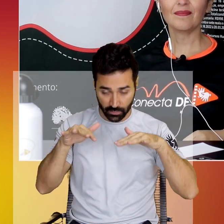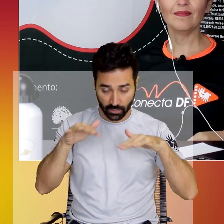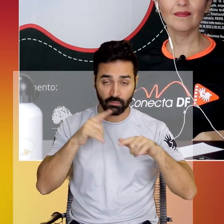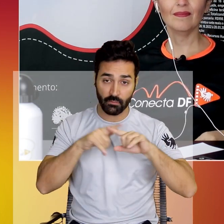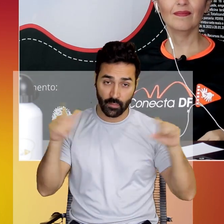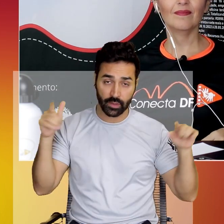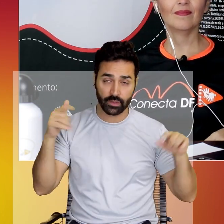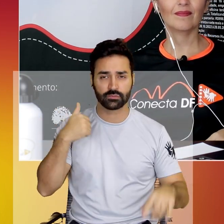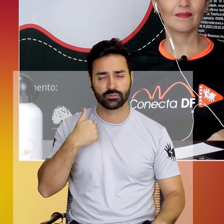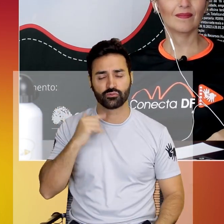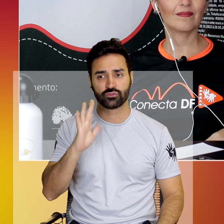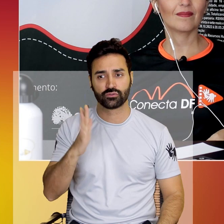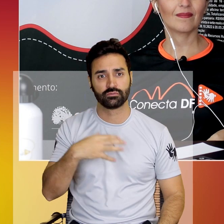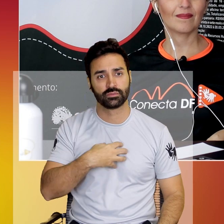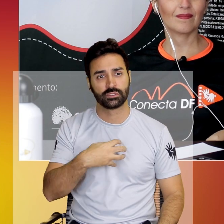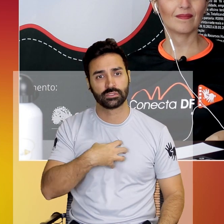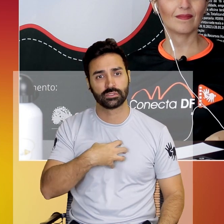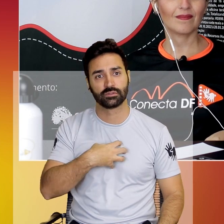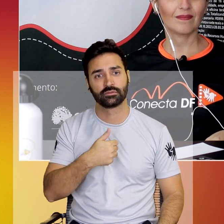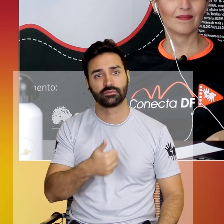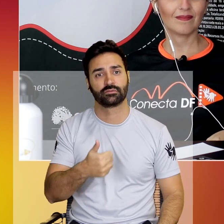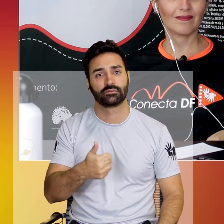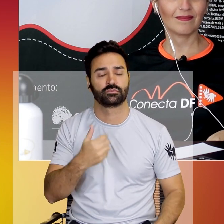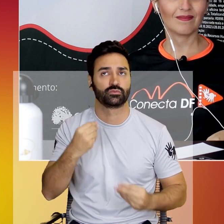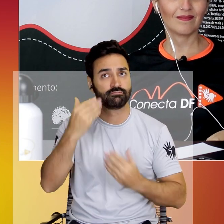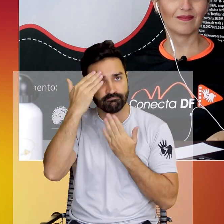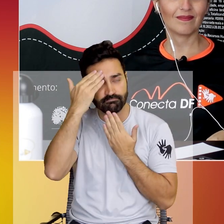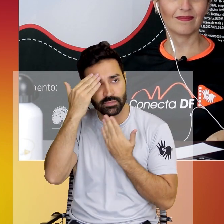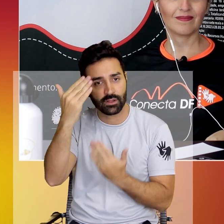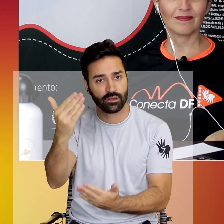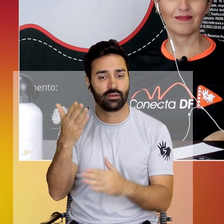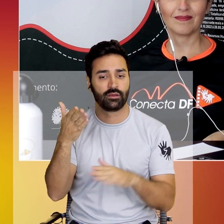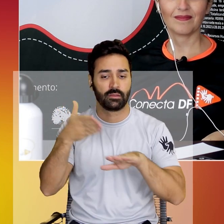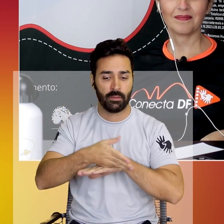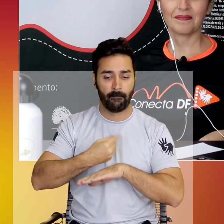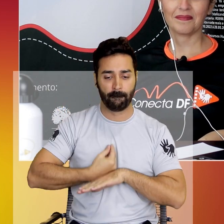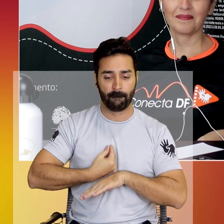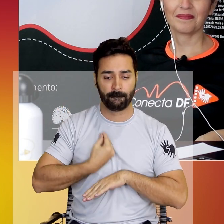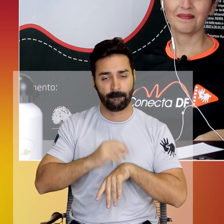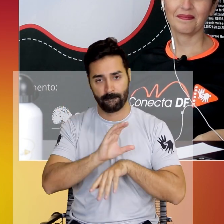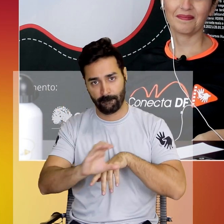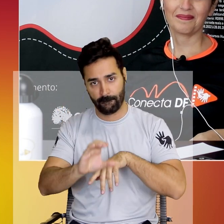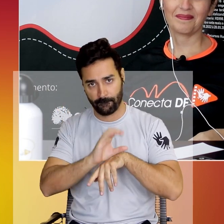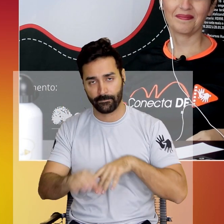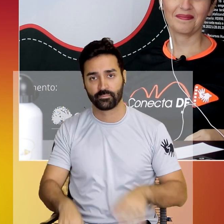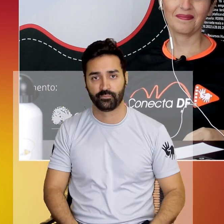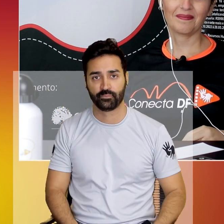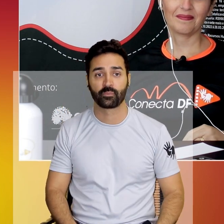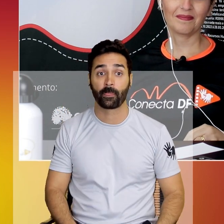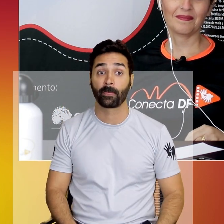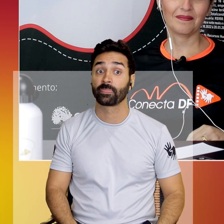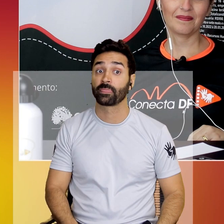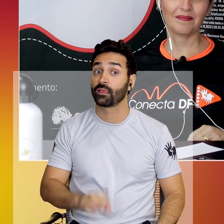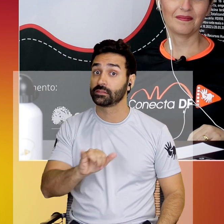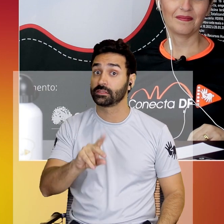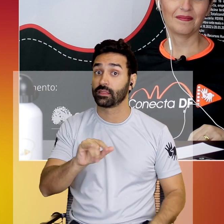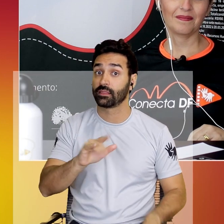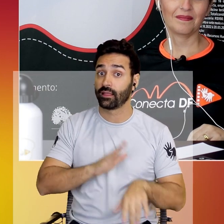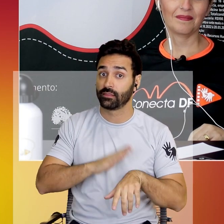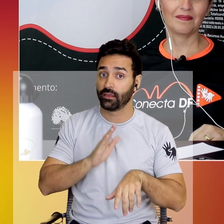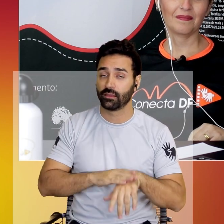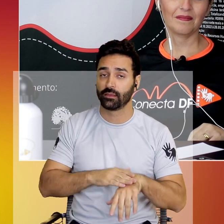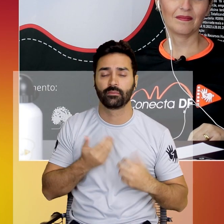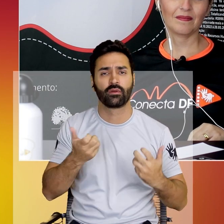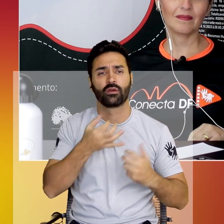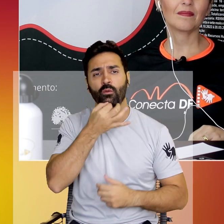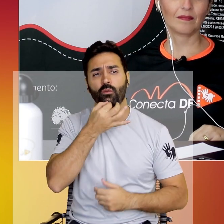assim, eu já me sinto muito grata por estar participando do curso E se tiver tempo, eu só queria